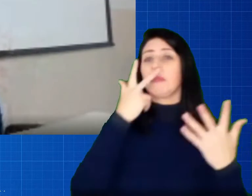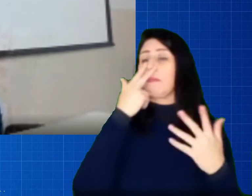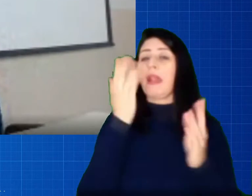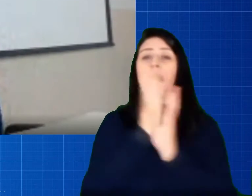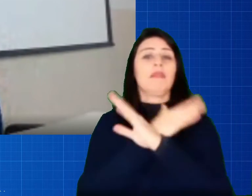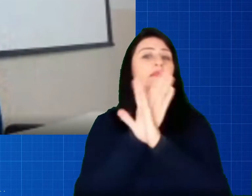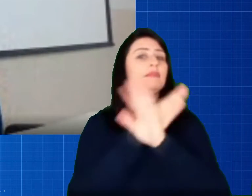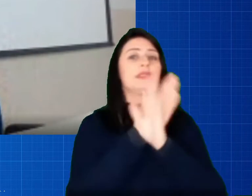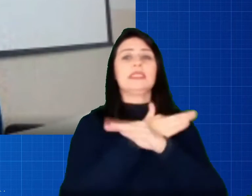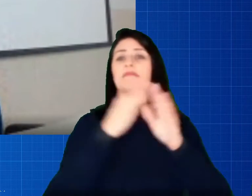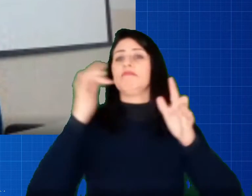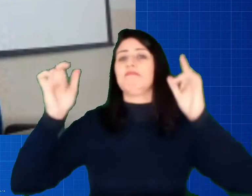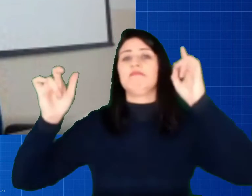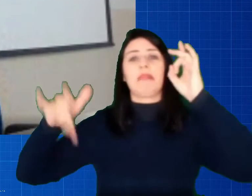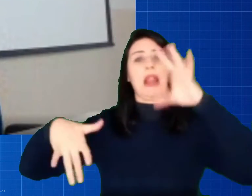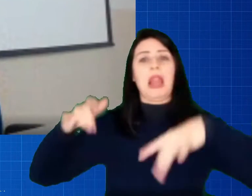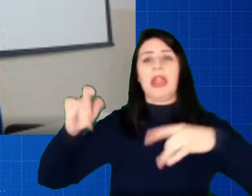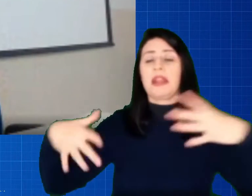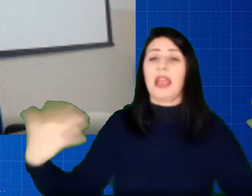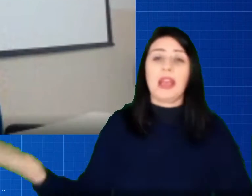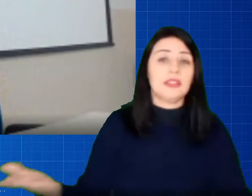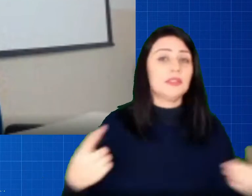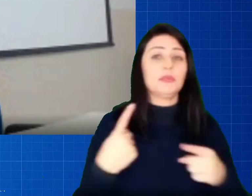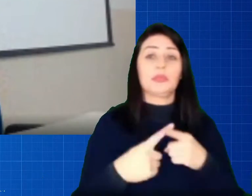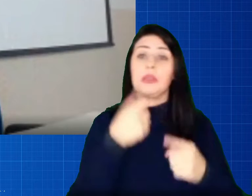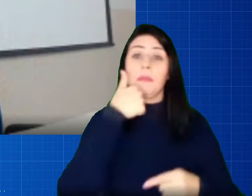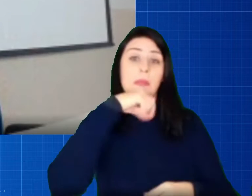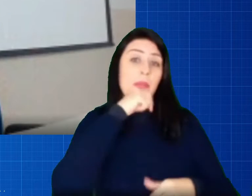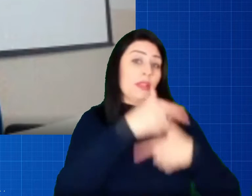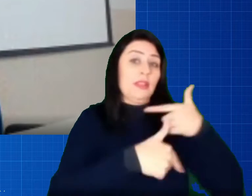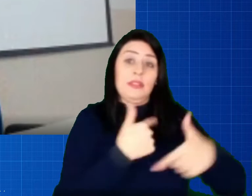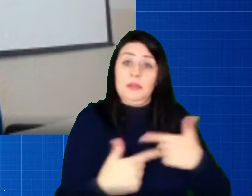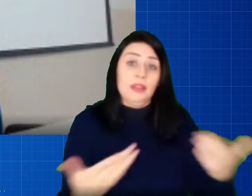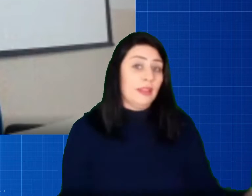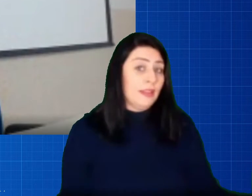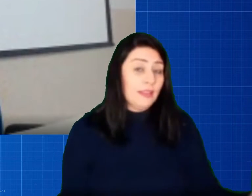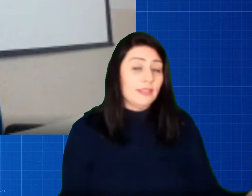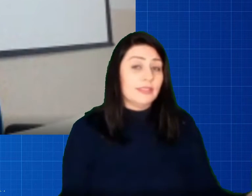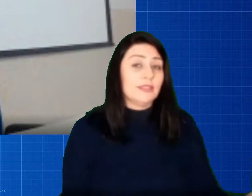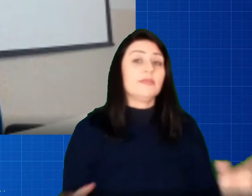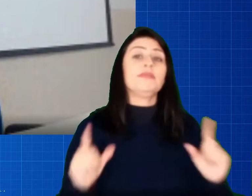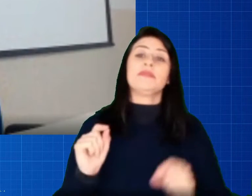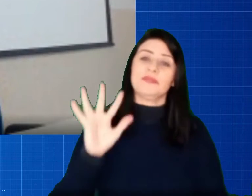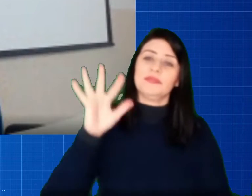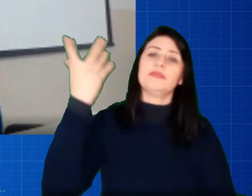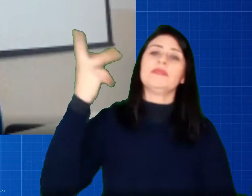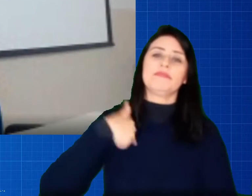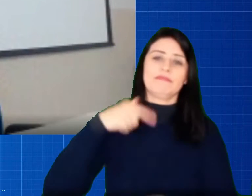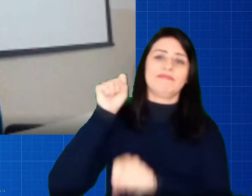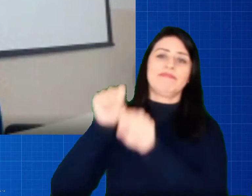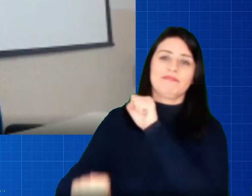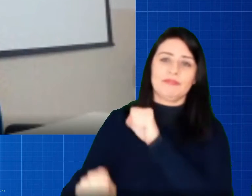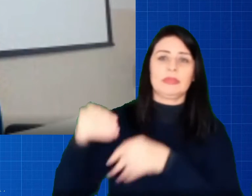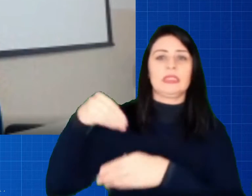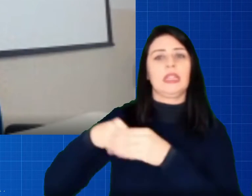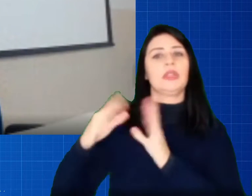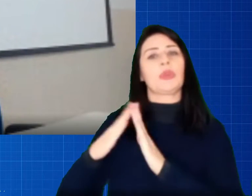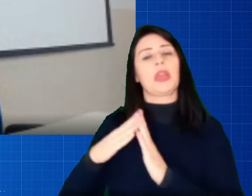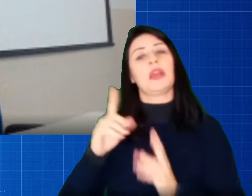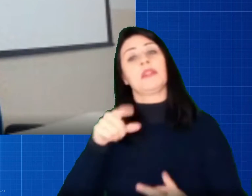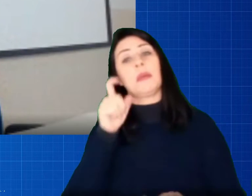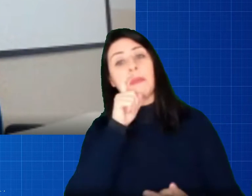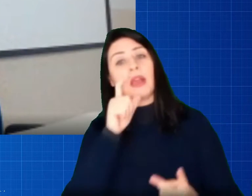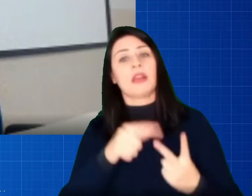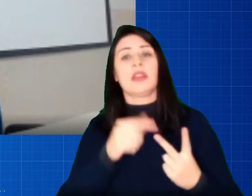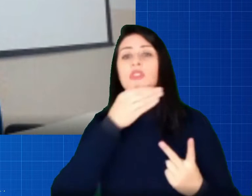aspas, tadinhos, a ver navios, né? Largadinhos, porque a mãe tem que trabalhar. E aí acontecem os abusos em casa, né? É